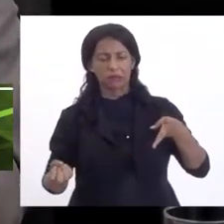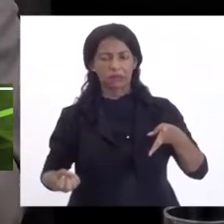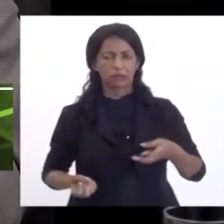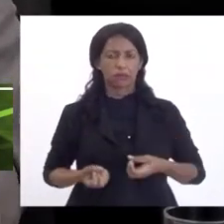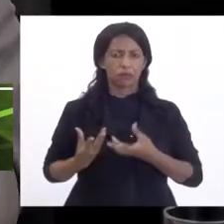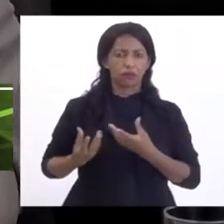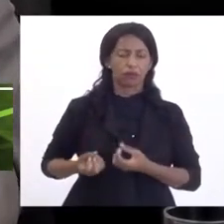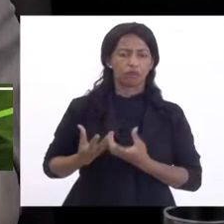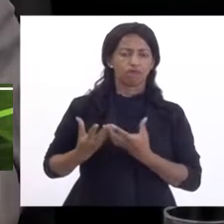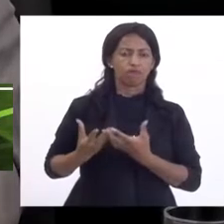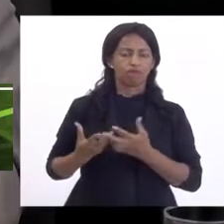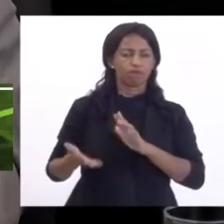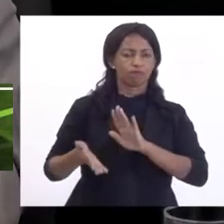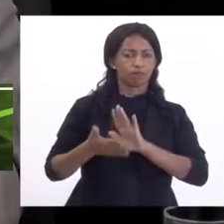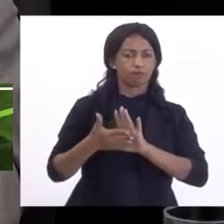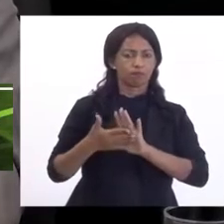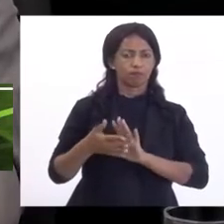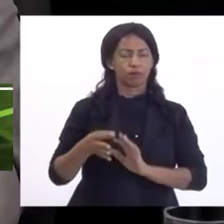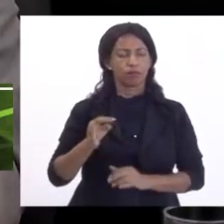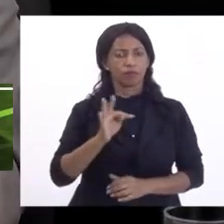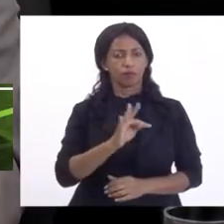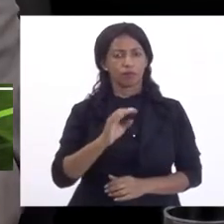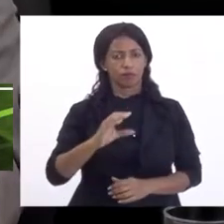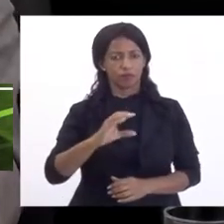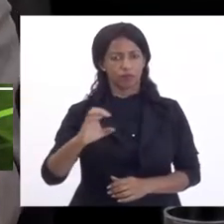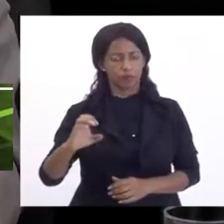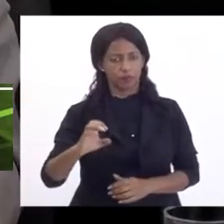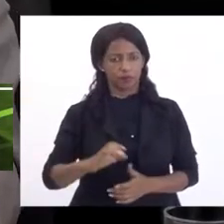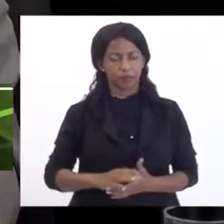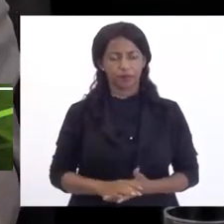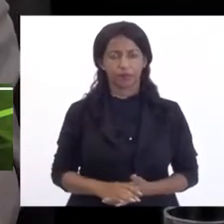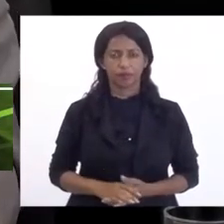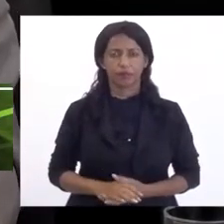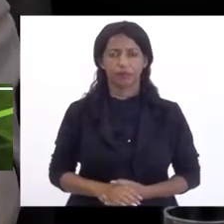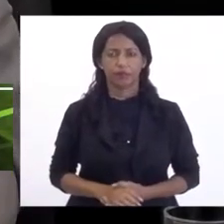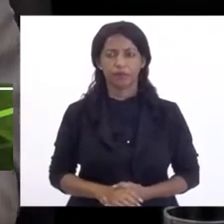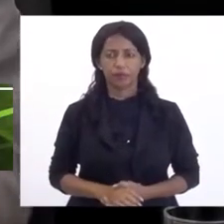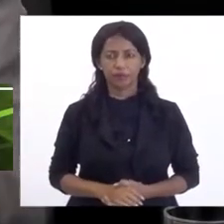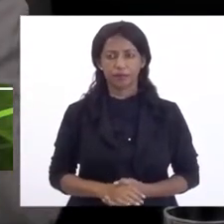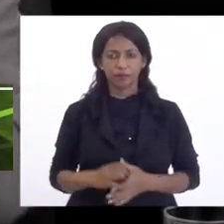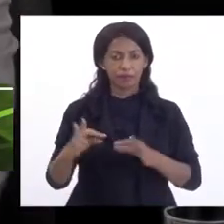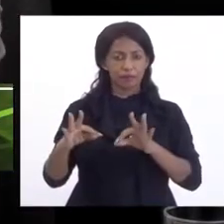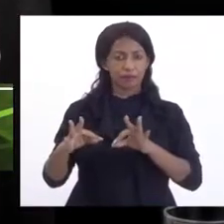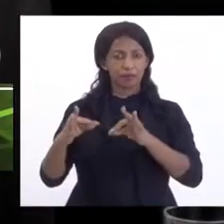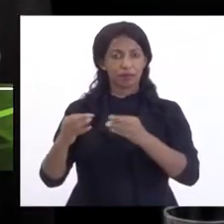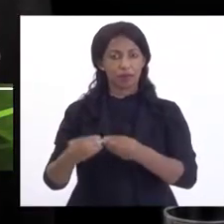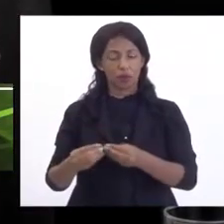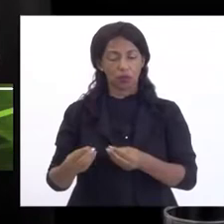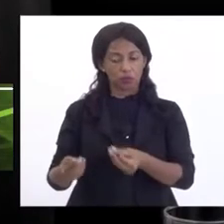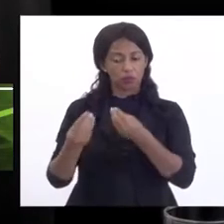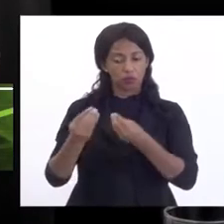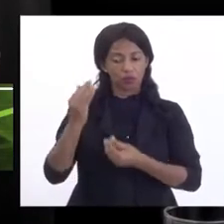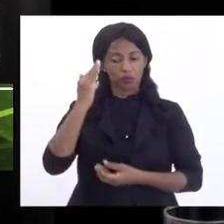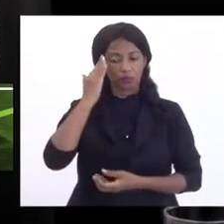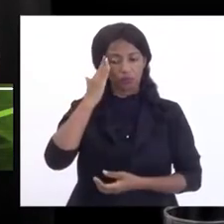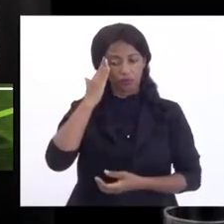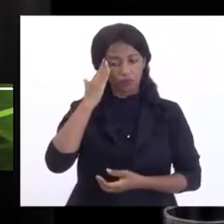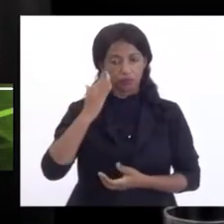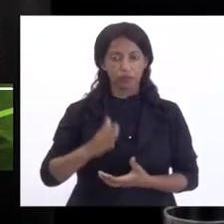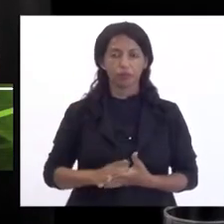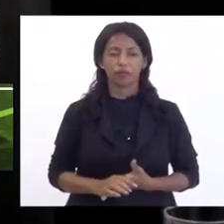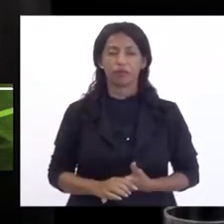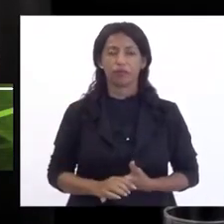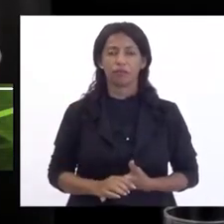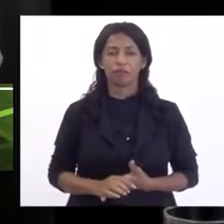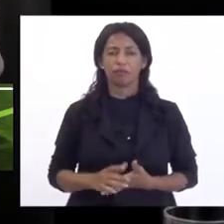motivaram, né, o parecer do Tribunal de Contas, e todos eles, no nosso entendimento, eles são